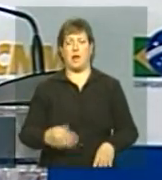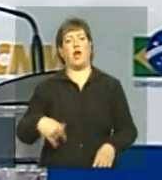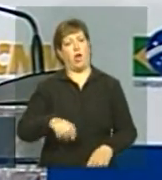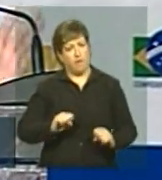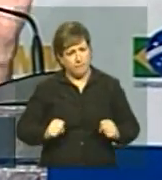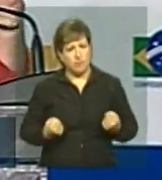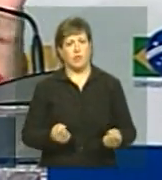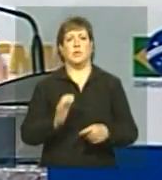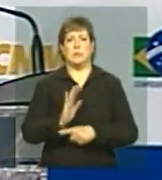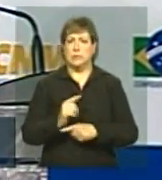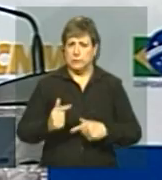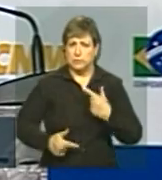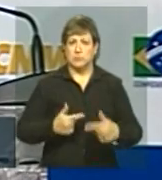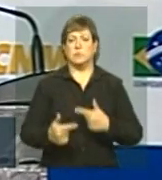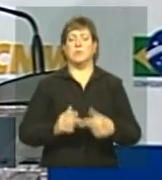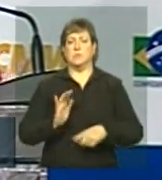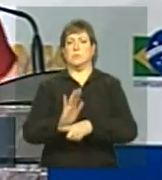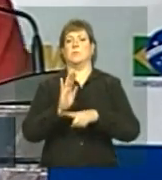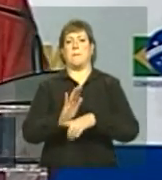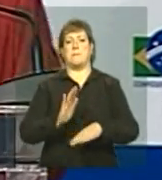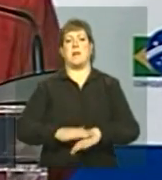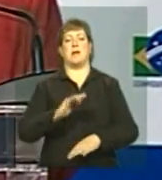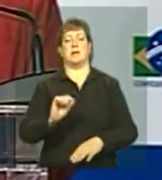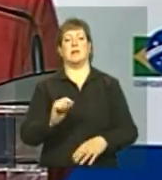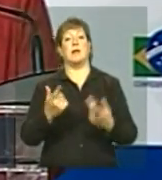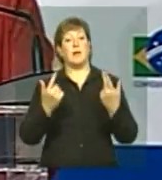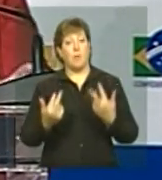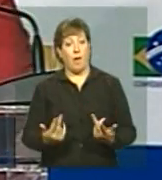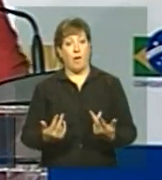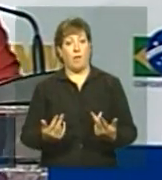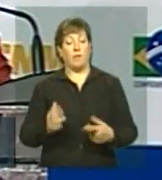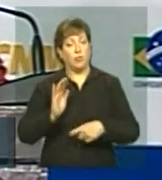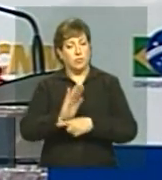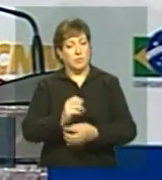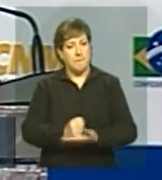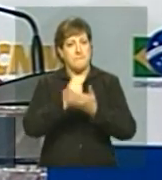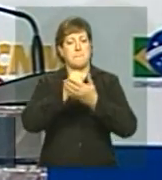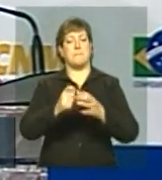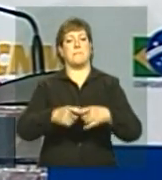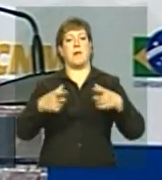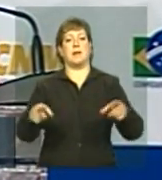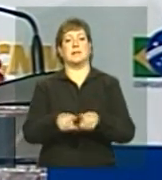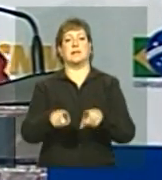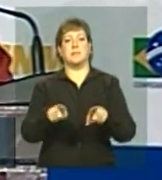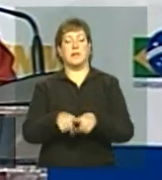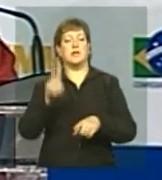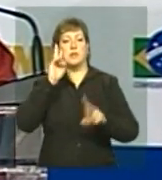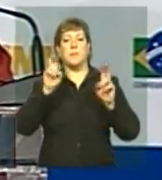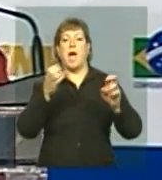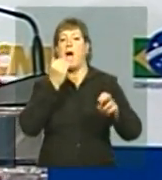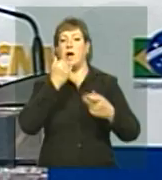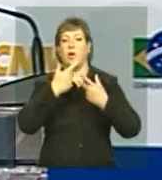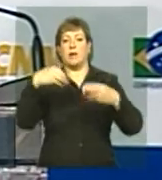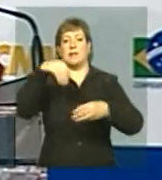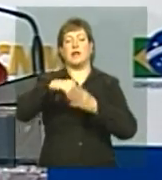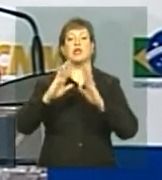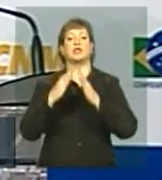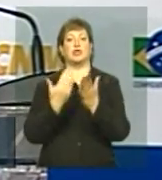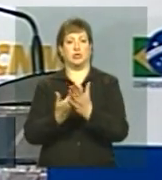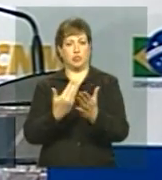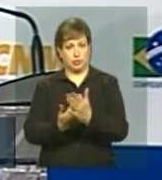força, vamos dar uma grande força. Como vamos dar uma força maior também para a questão da alimentação escolar?